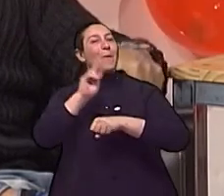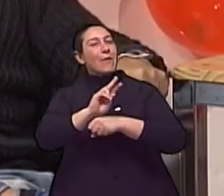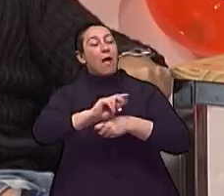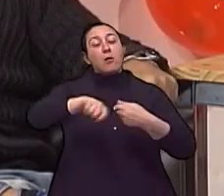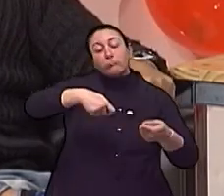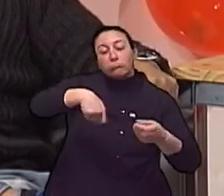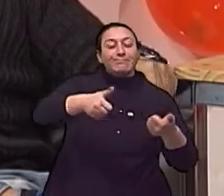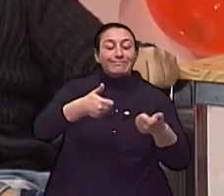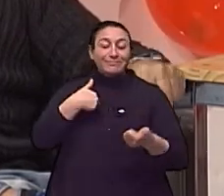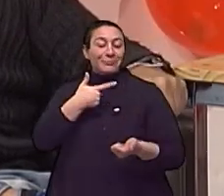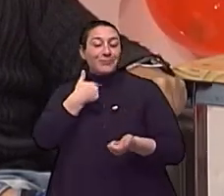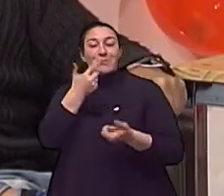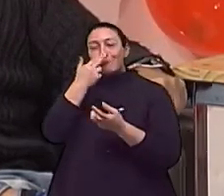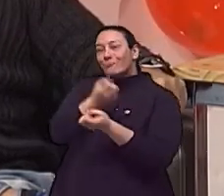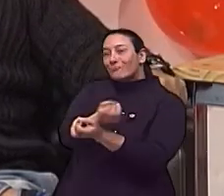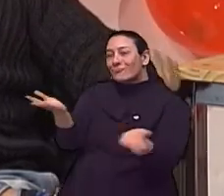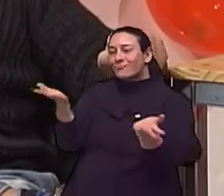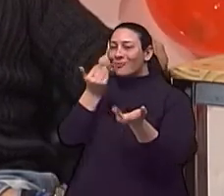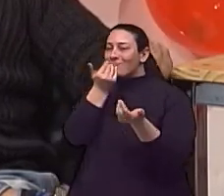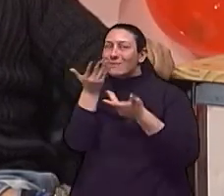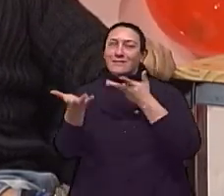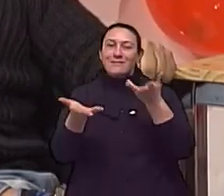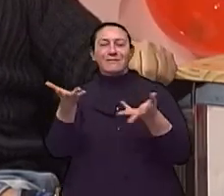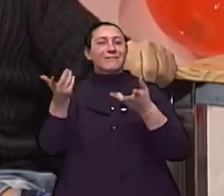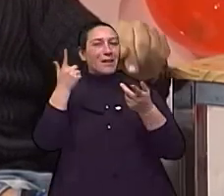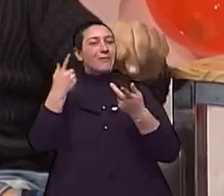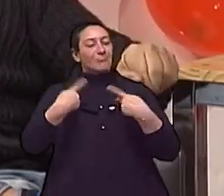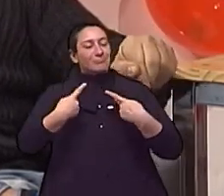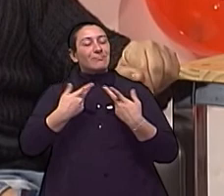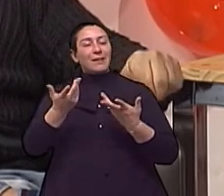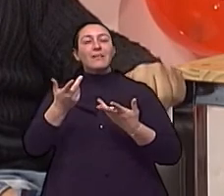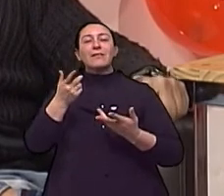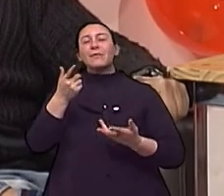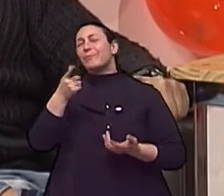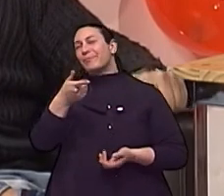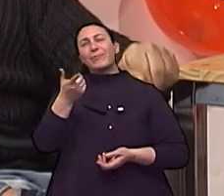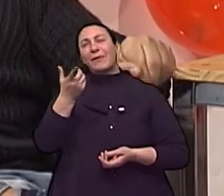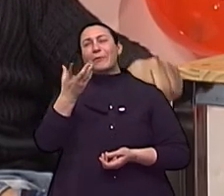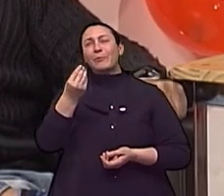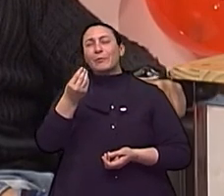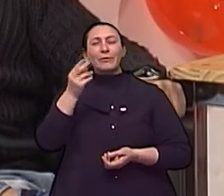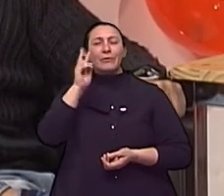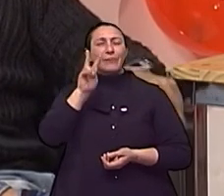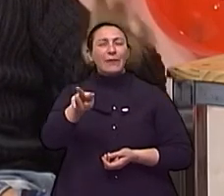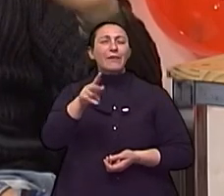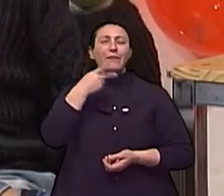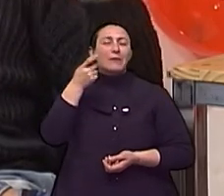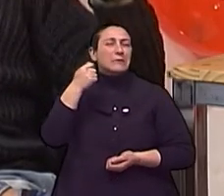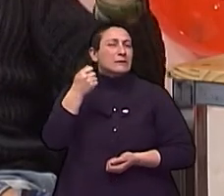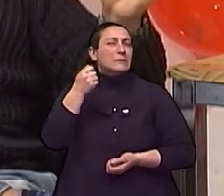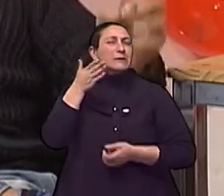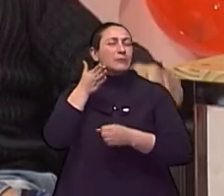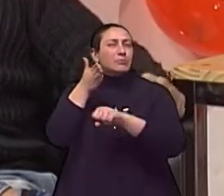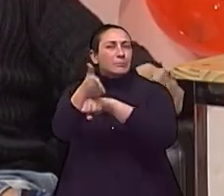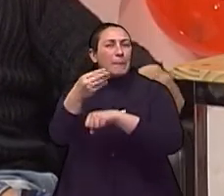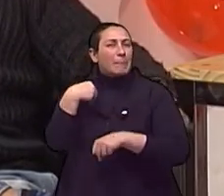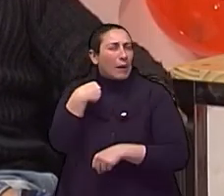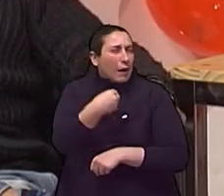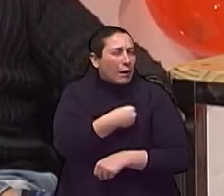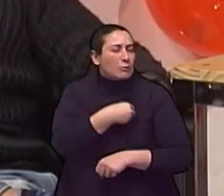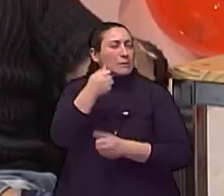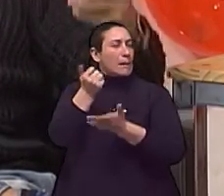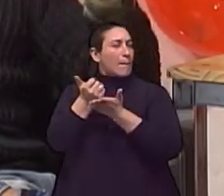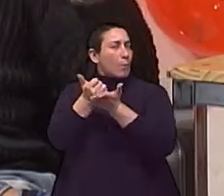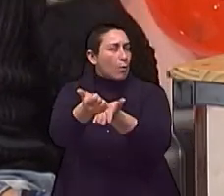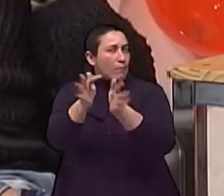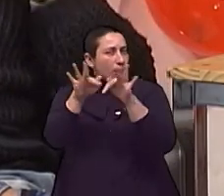levar ele é um trabalho que me manda a demanda escuta Clínica atenta demanda atenção e apoio